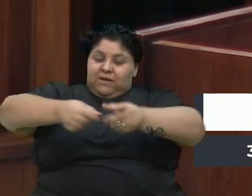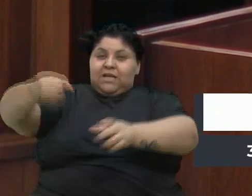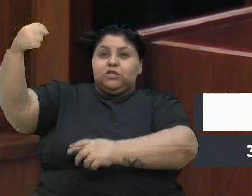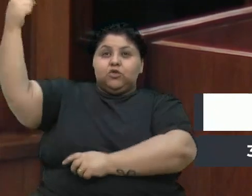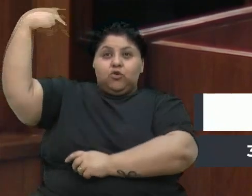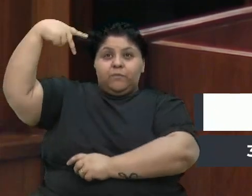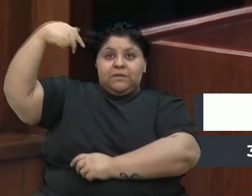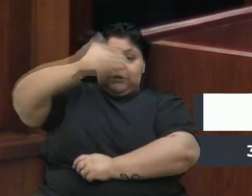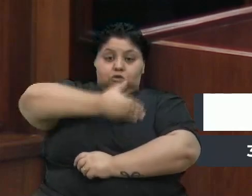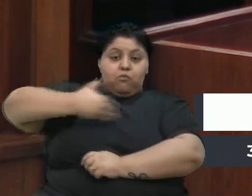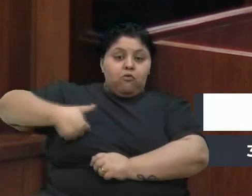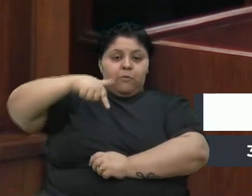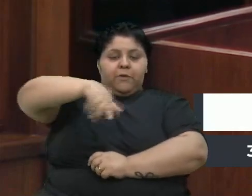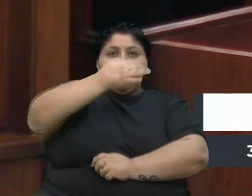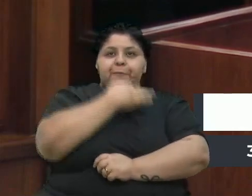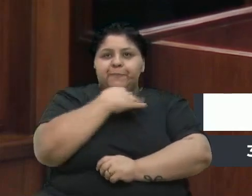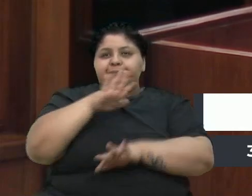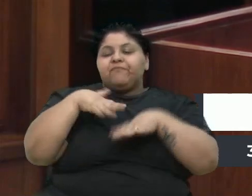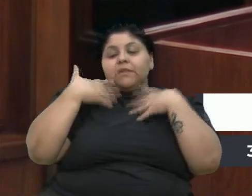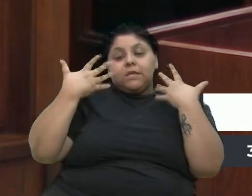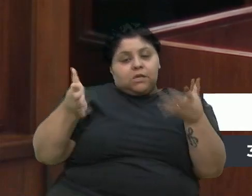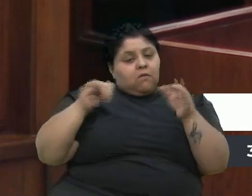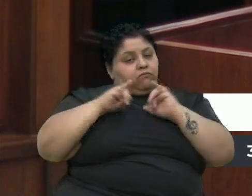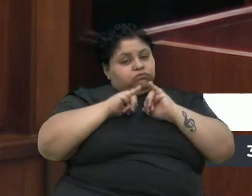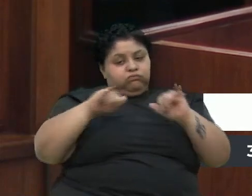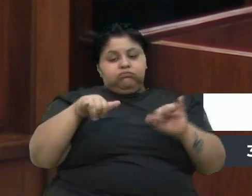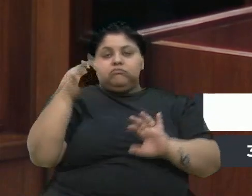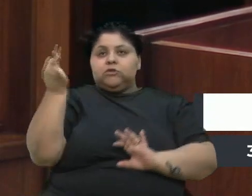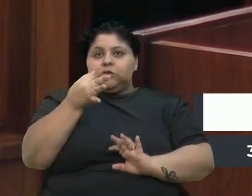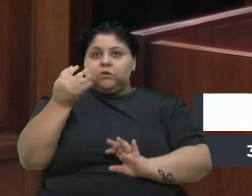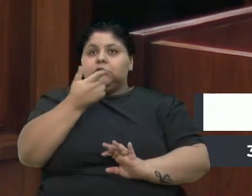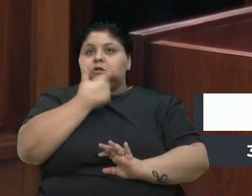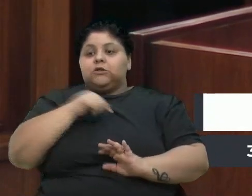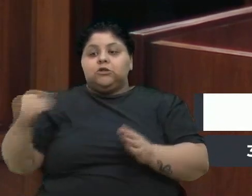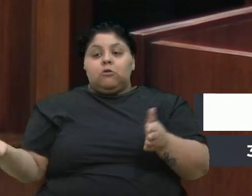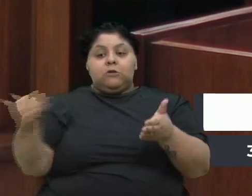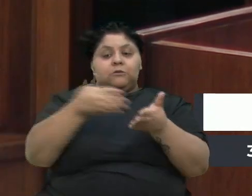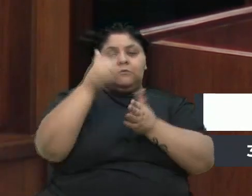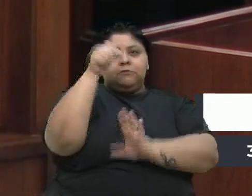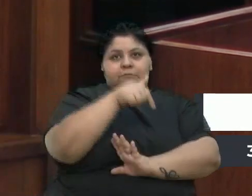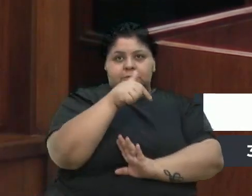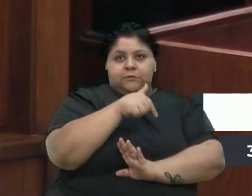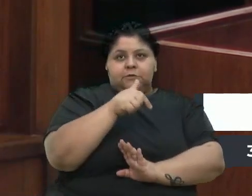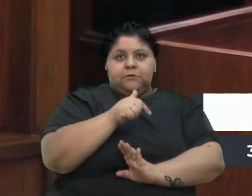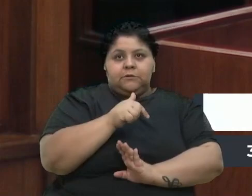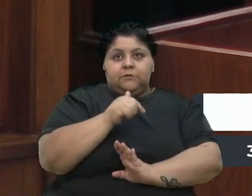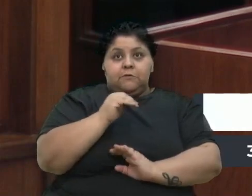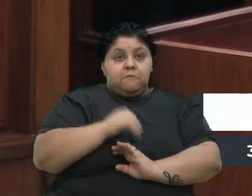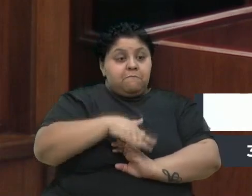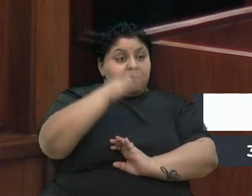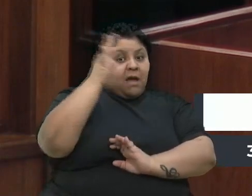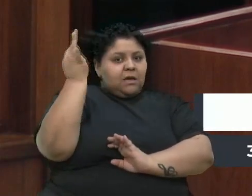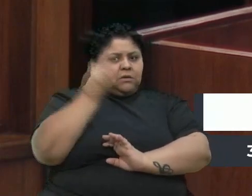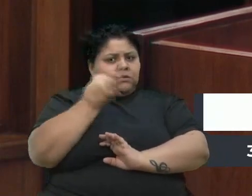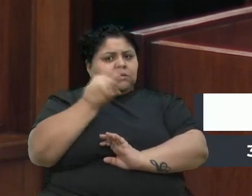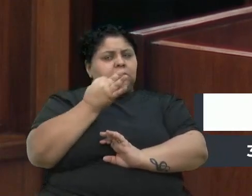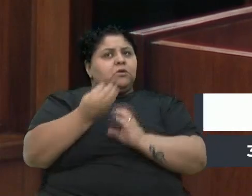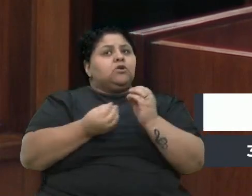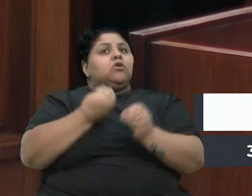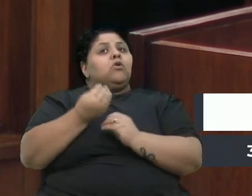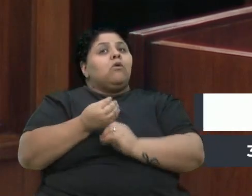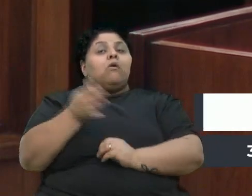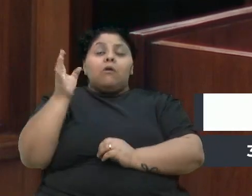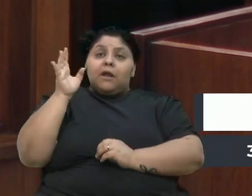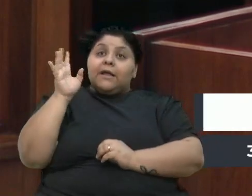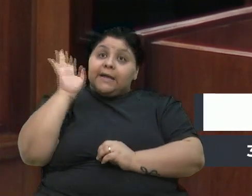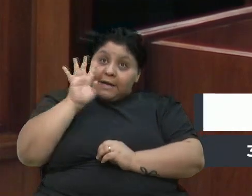são notícias excelentes que a gente gosta de trazer, de repercutir, e o mais incrível, né, e olha como é bacana isso,